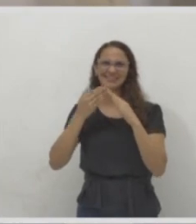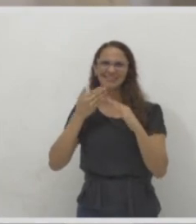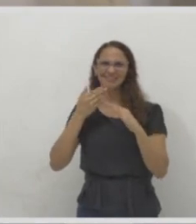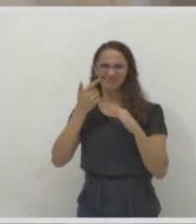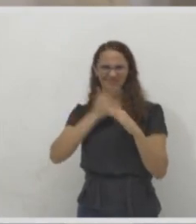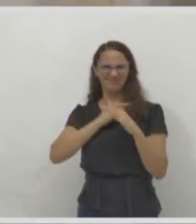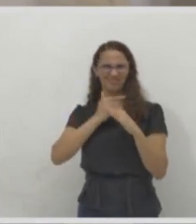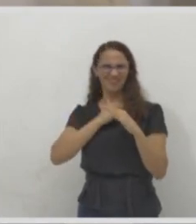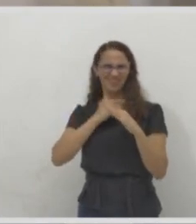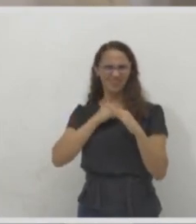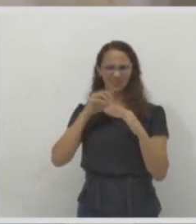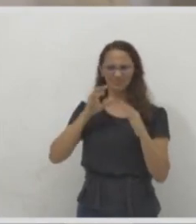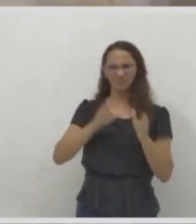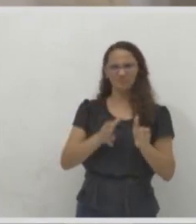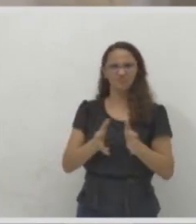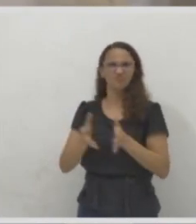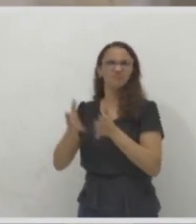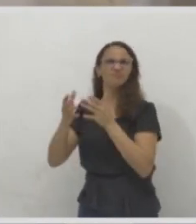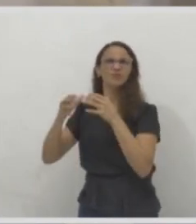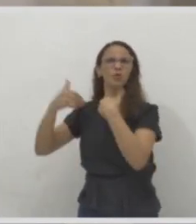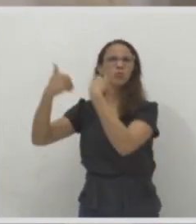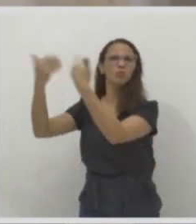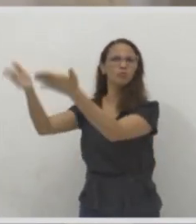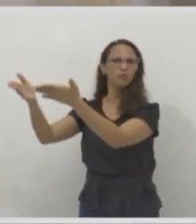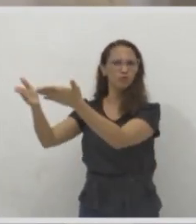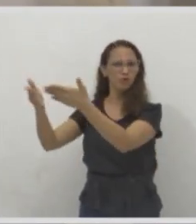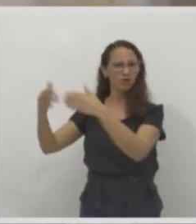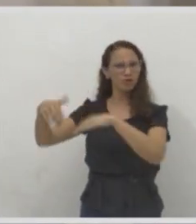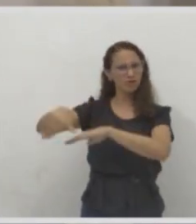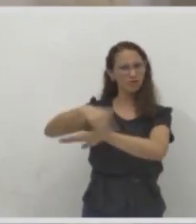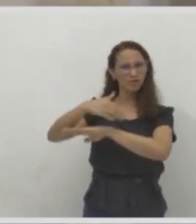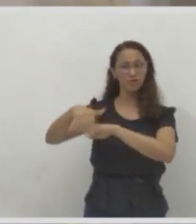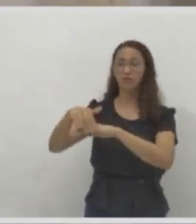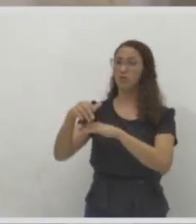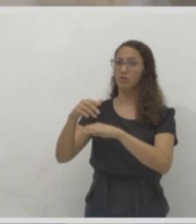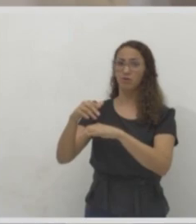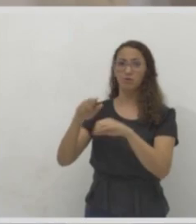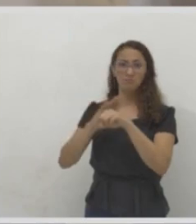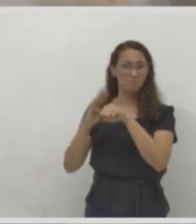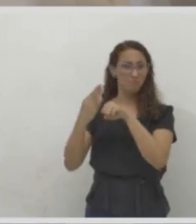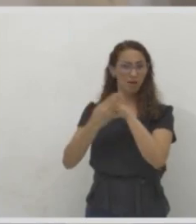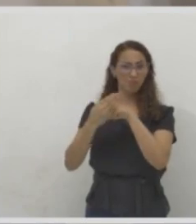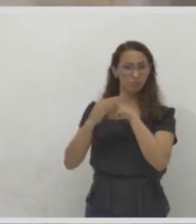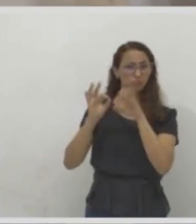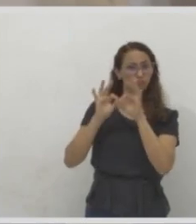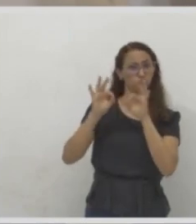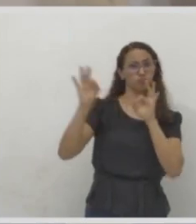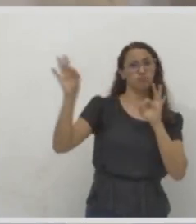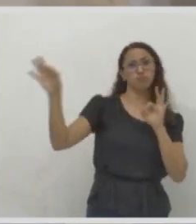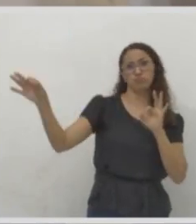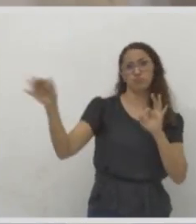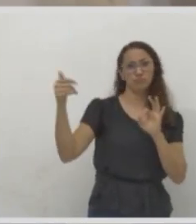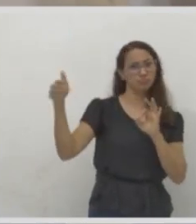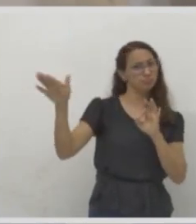para bairros mais distantes. Por exemplo, ali na doca, né, na doca do Ver-o-Peso,